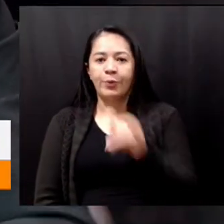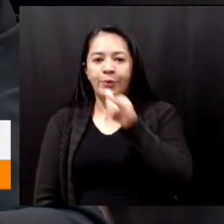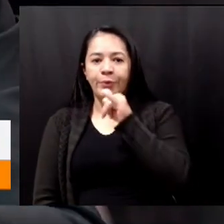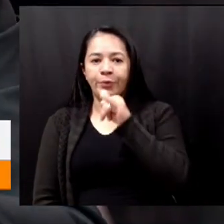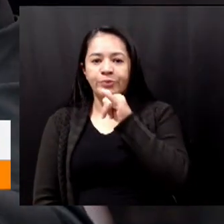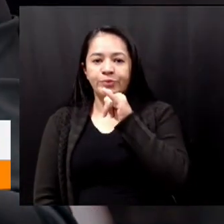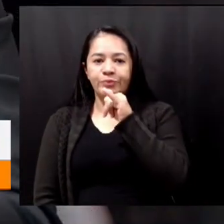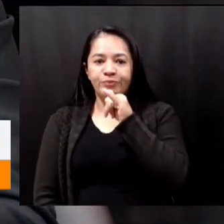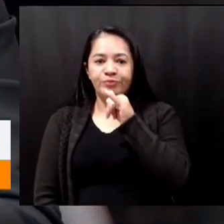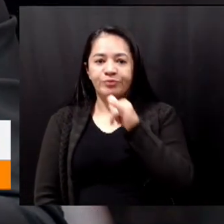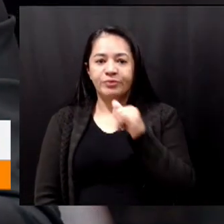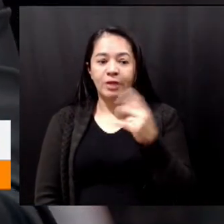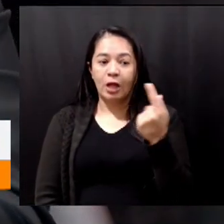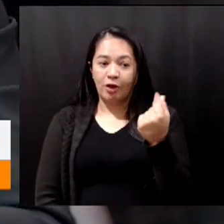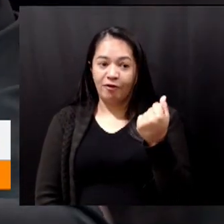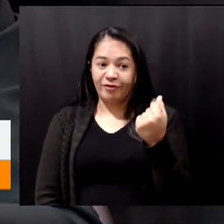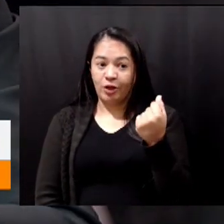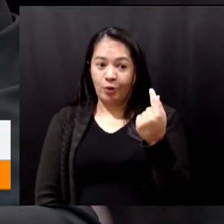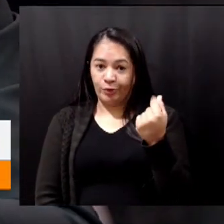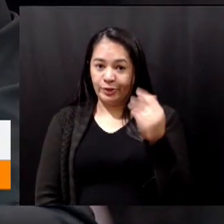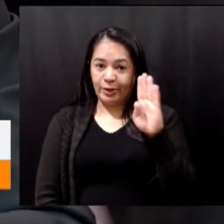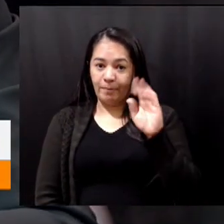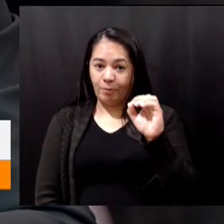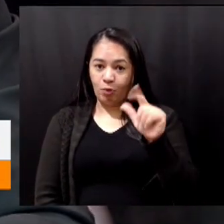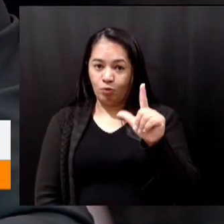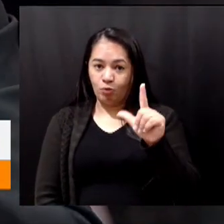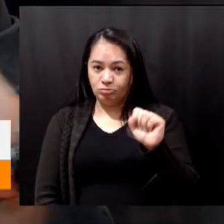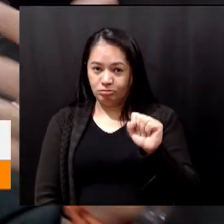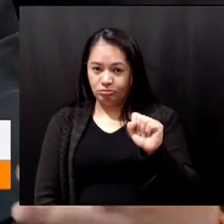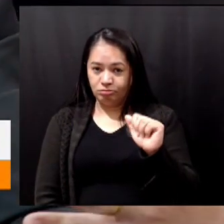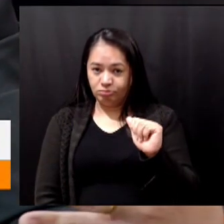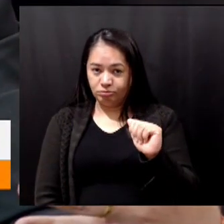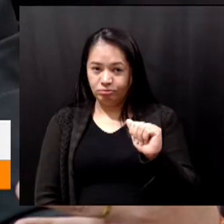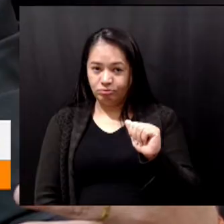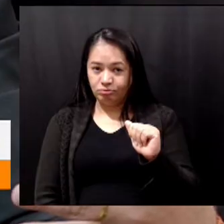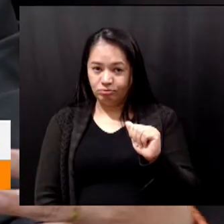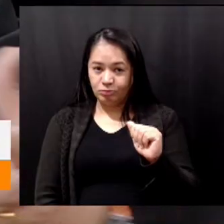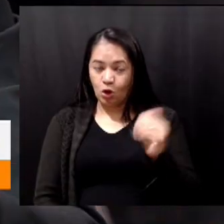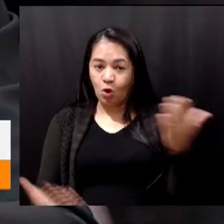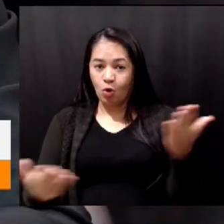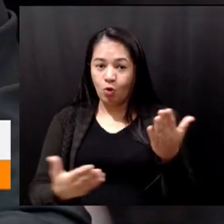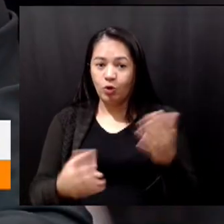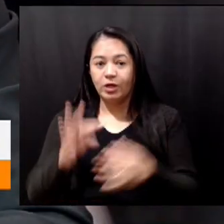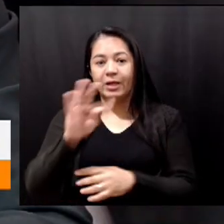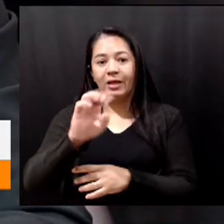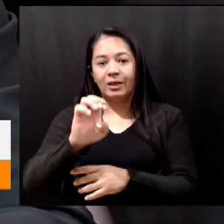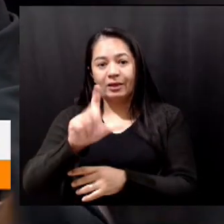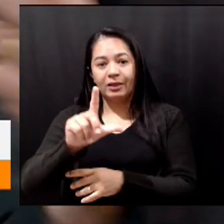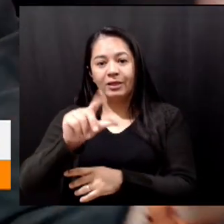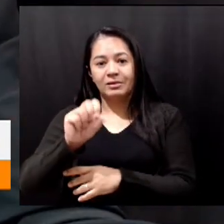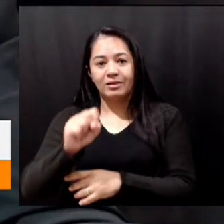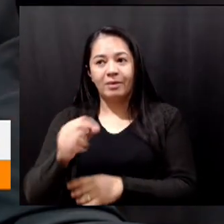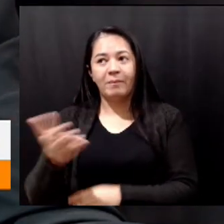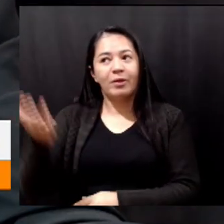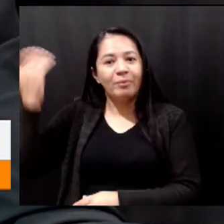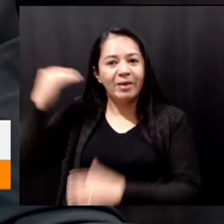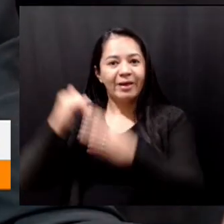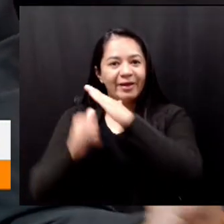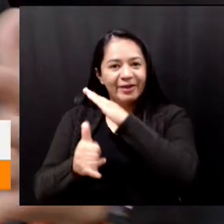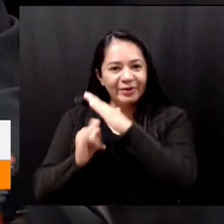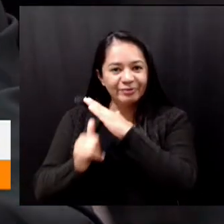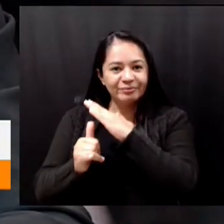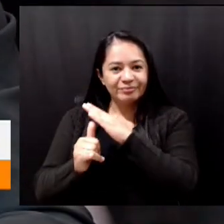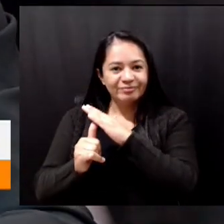bolsa, a maior montadora do mundo hoje é a Tesla. Era uma startup. A Apple era uma